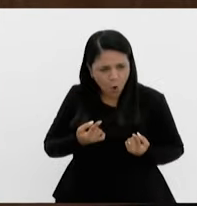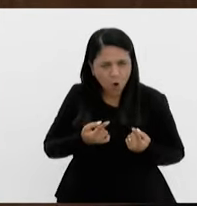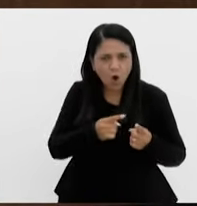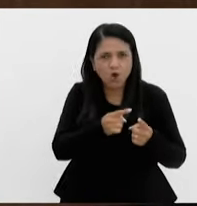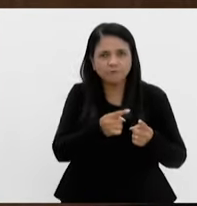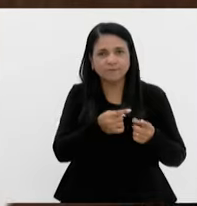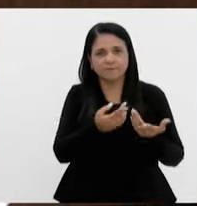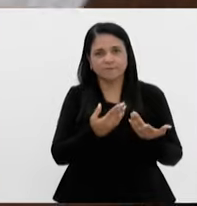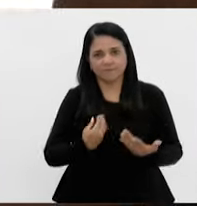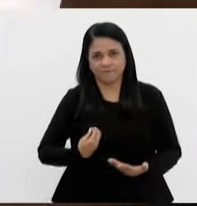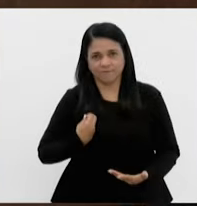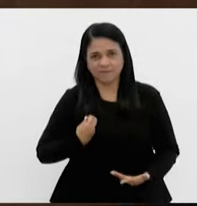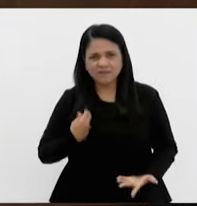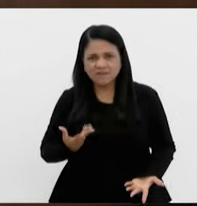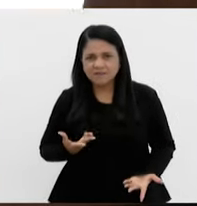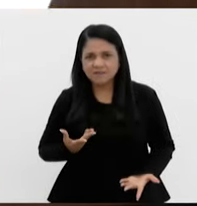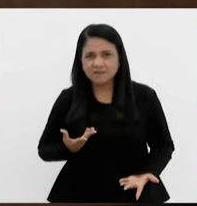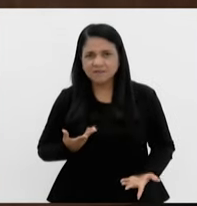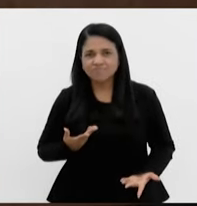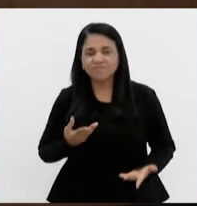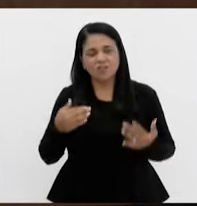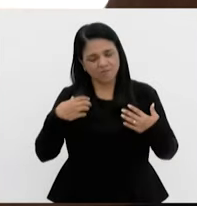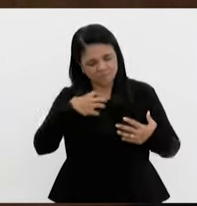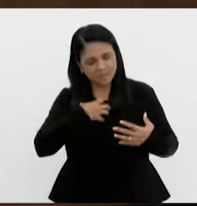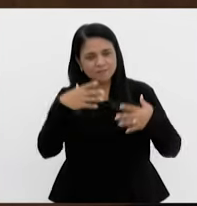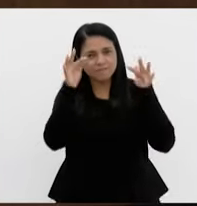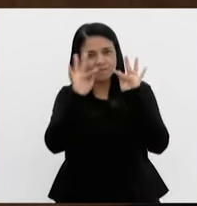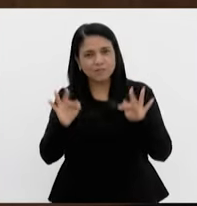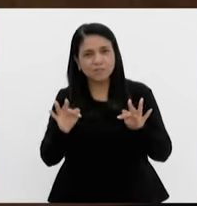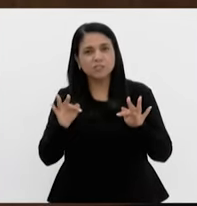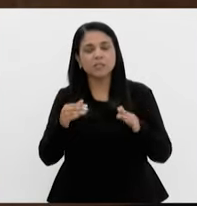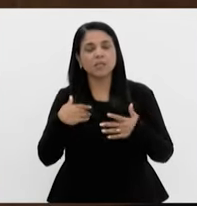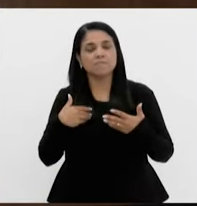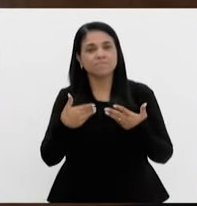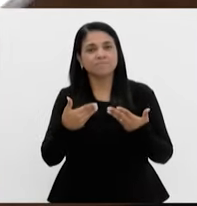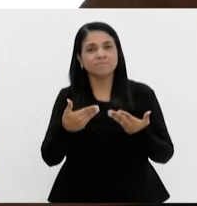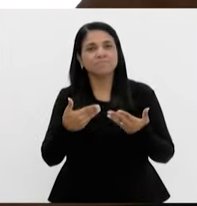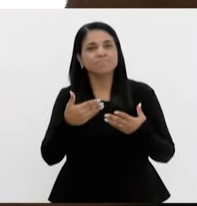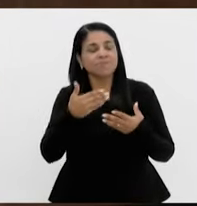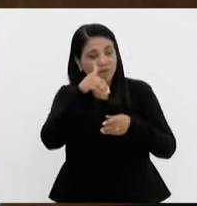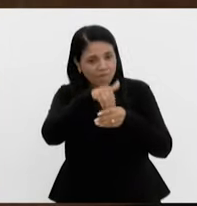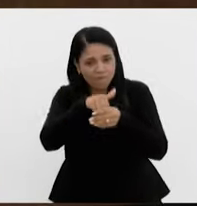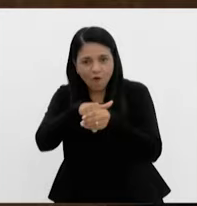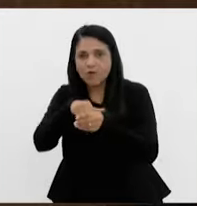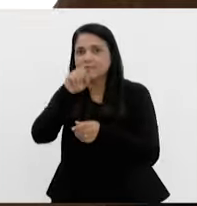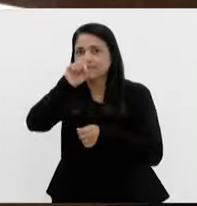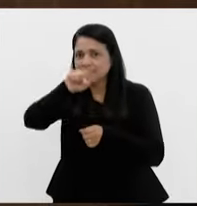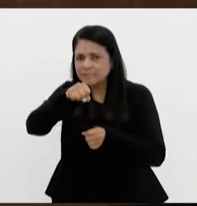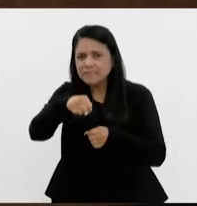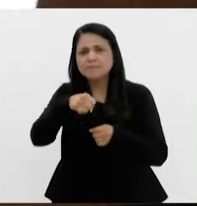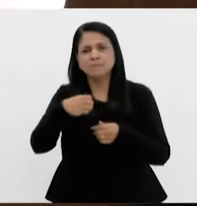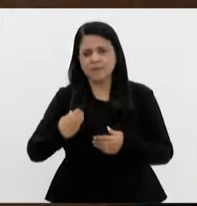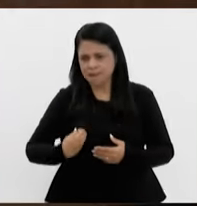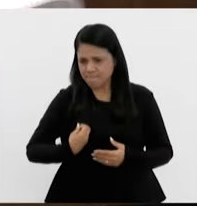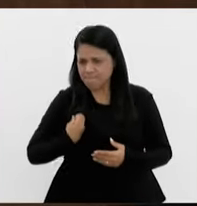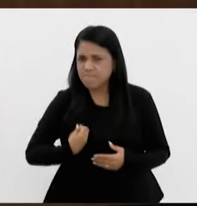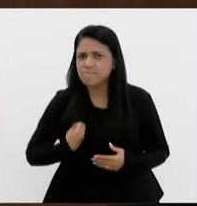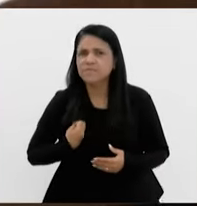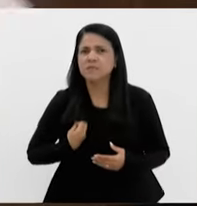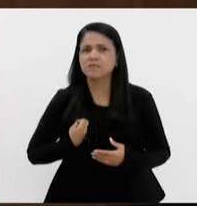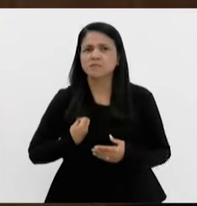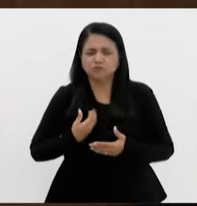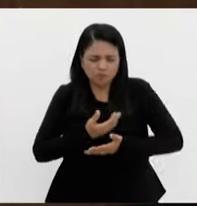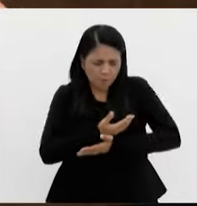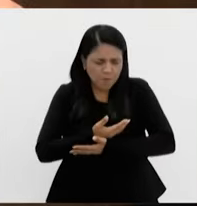então fico muito feliz e quem quiser quem for a favor da vida Ultra interina quem for a favor da vida de um bebê de um feto A